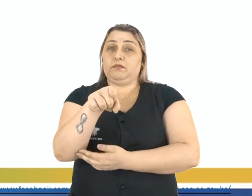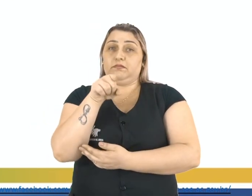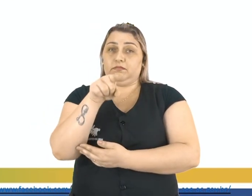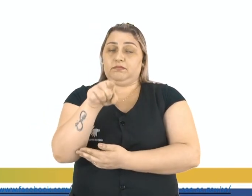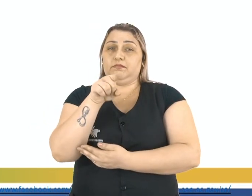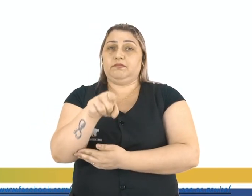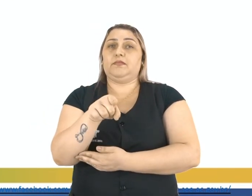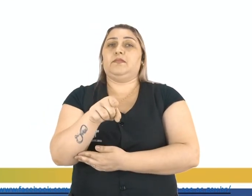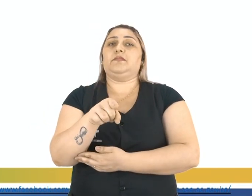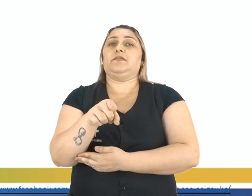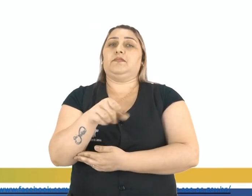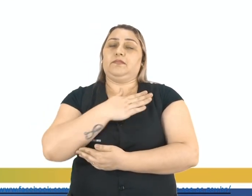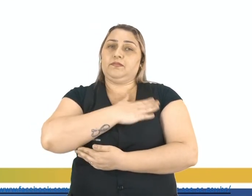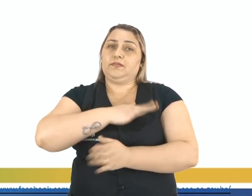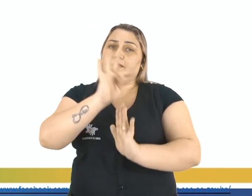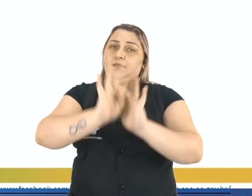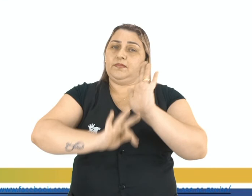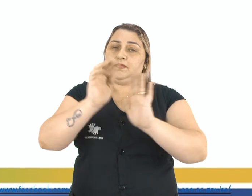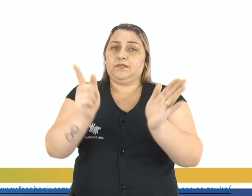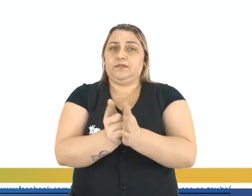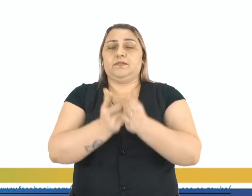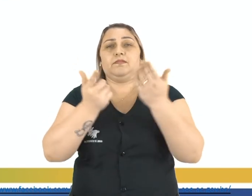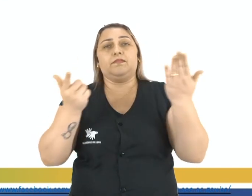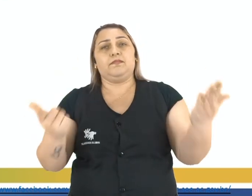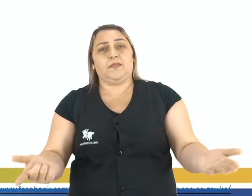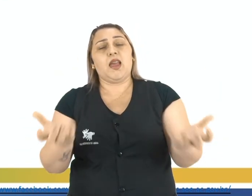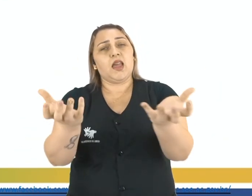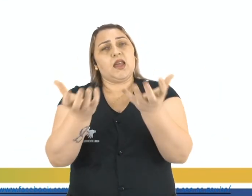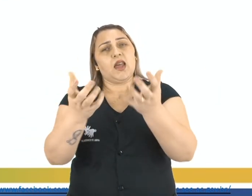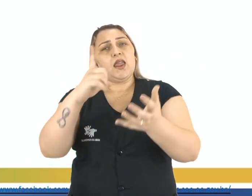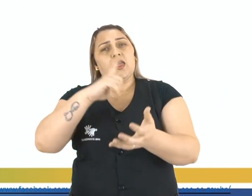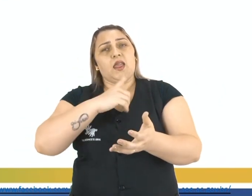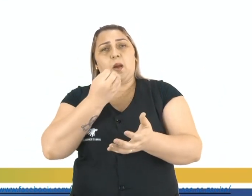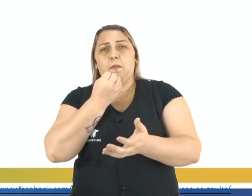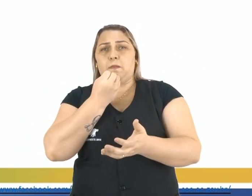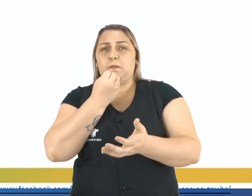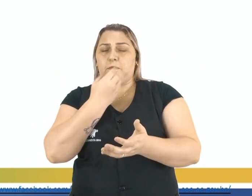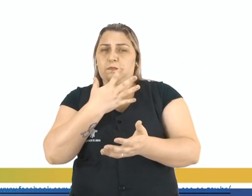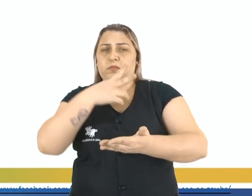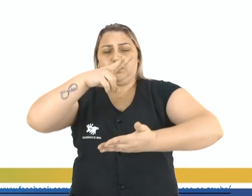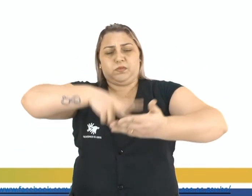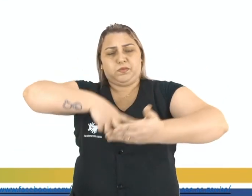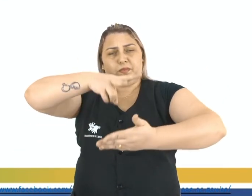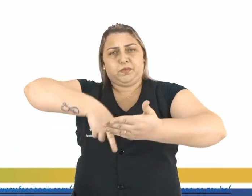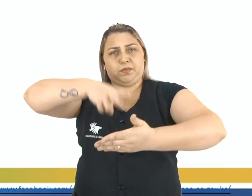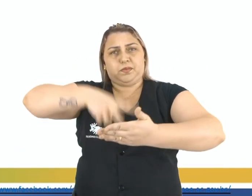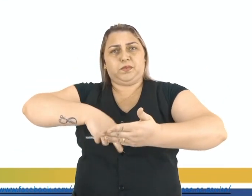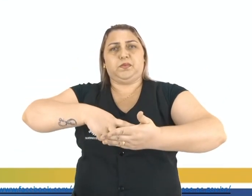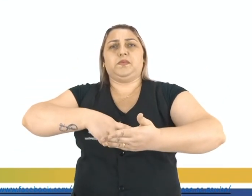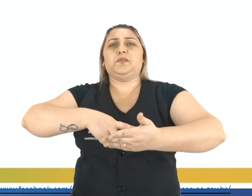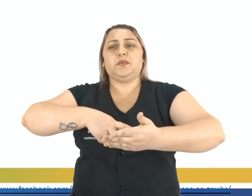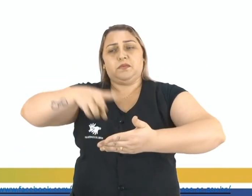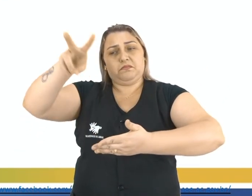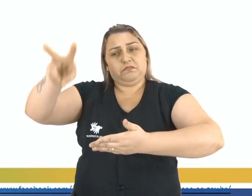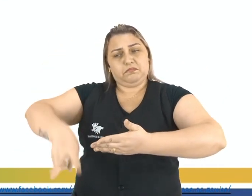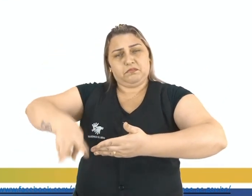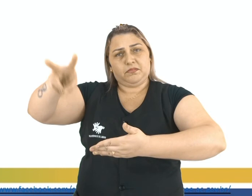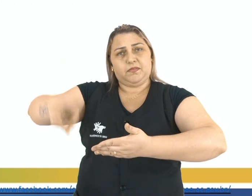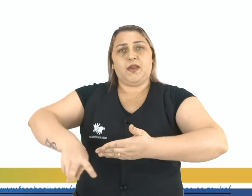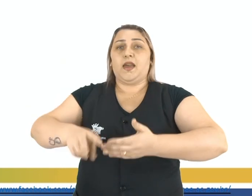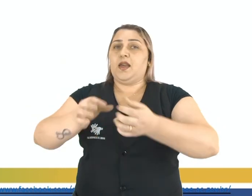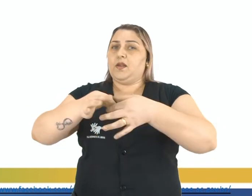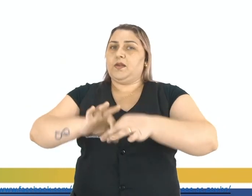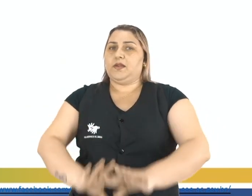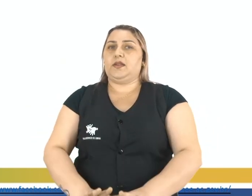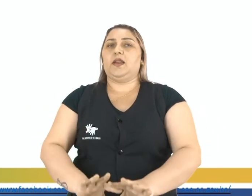que se interessa por textos jornalísticos e quer ter um bom poder de persuasão, que é de convencer os outros, não